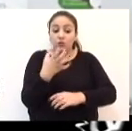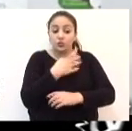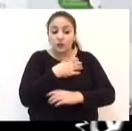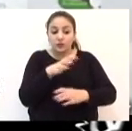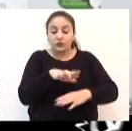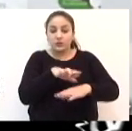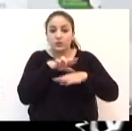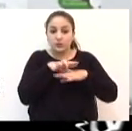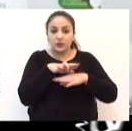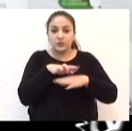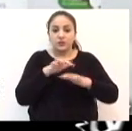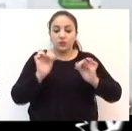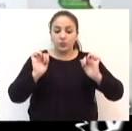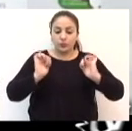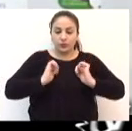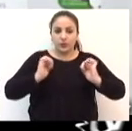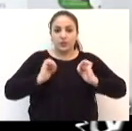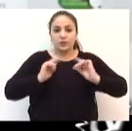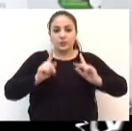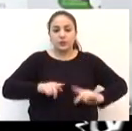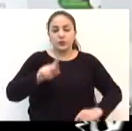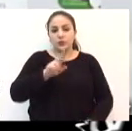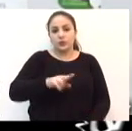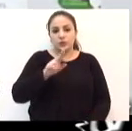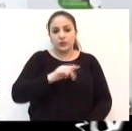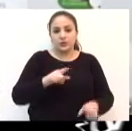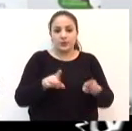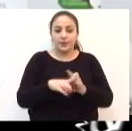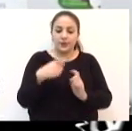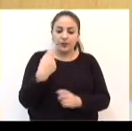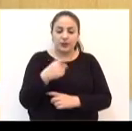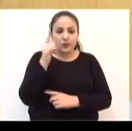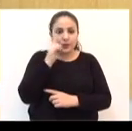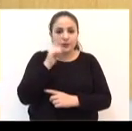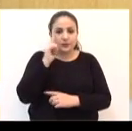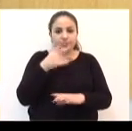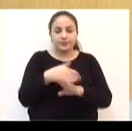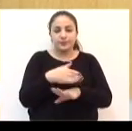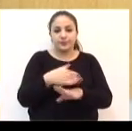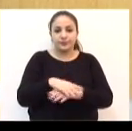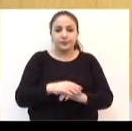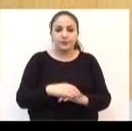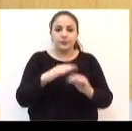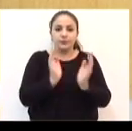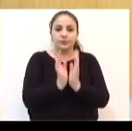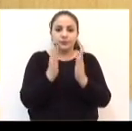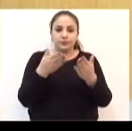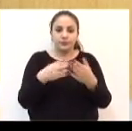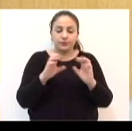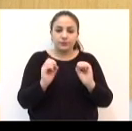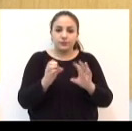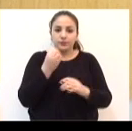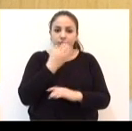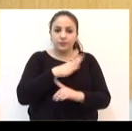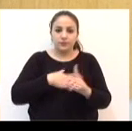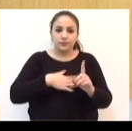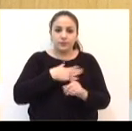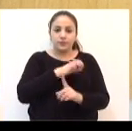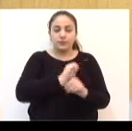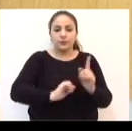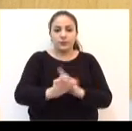segurança, comodidade aos usuários e essa casa, sim, teve a participação. E a Comissão de Educação e Bem-Estar Social